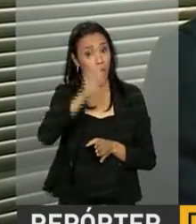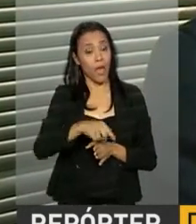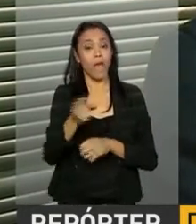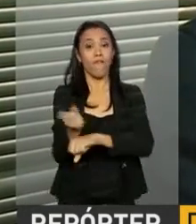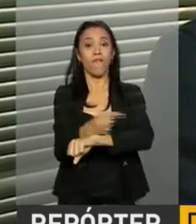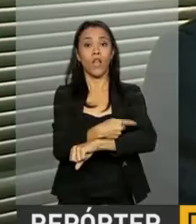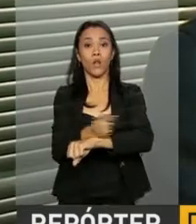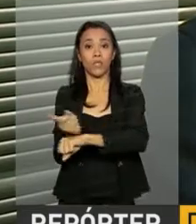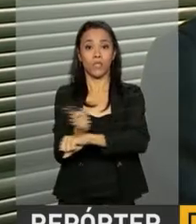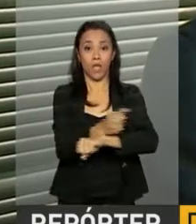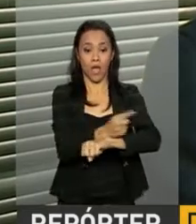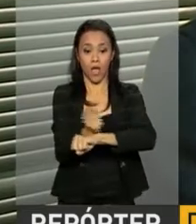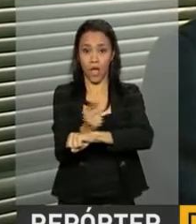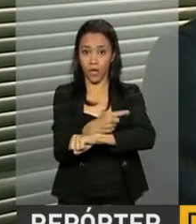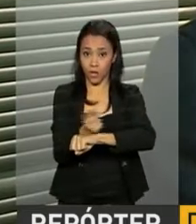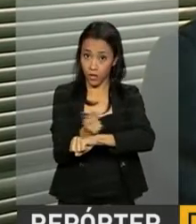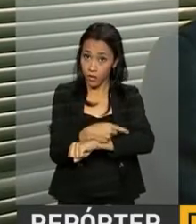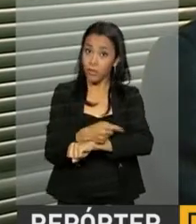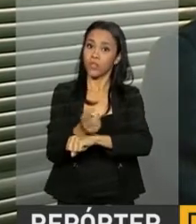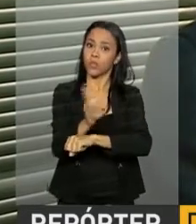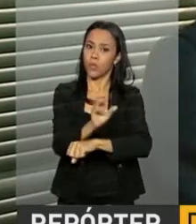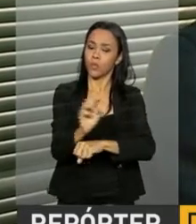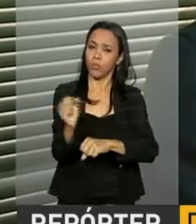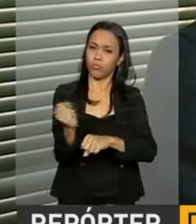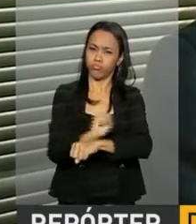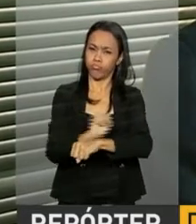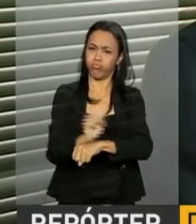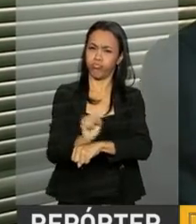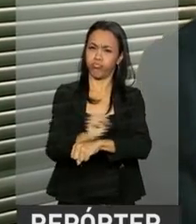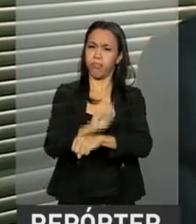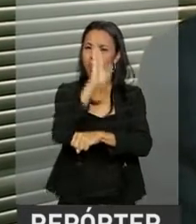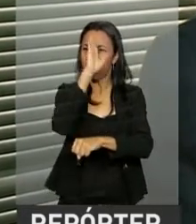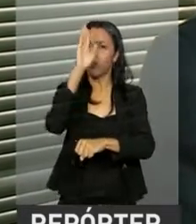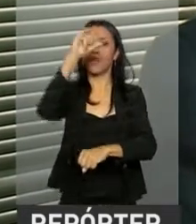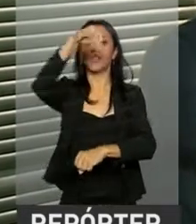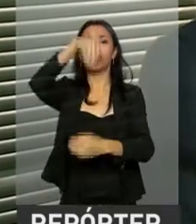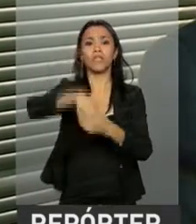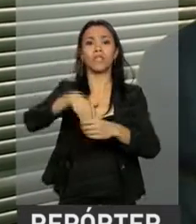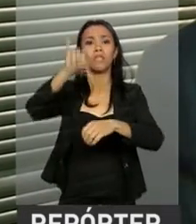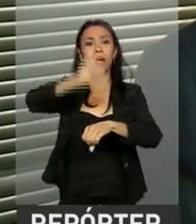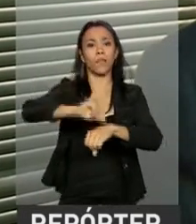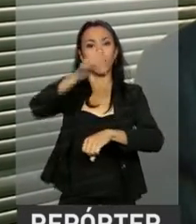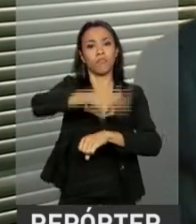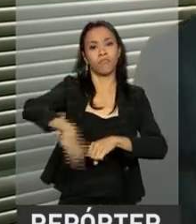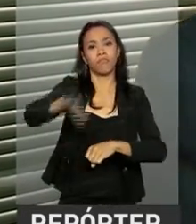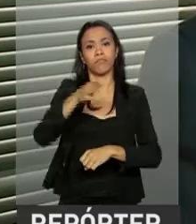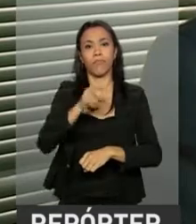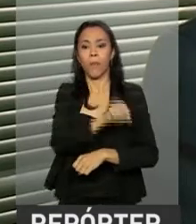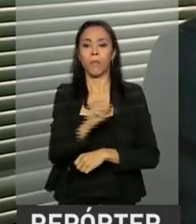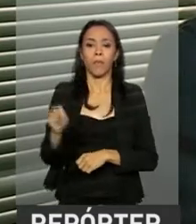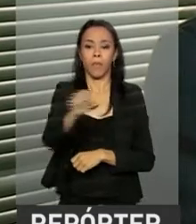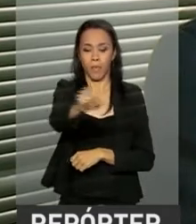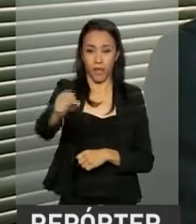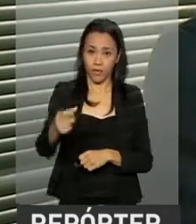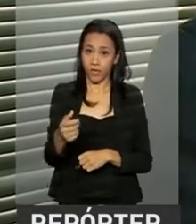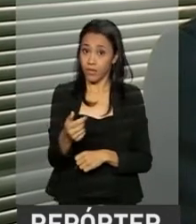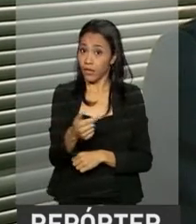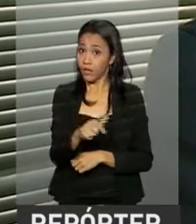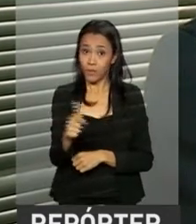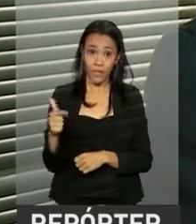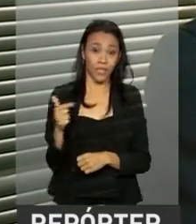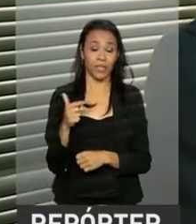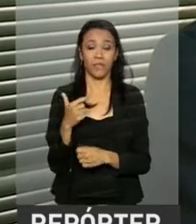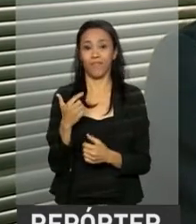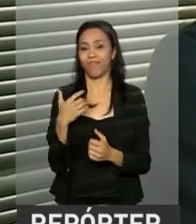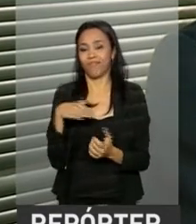especialmente uma redução das da velocidade em áreas urbanas mas também rodovias não existe programa